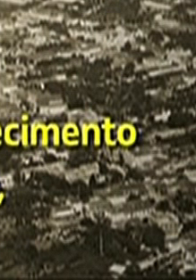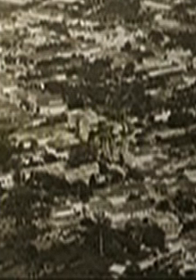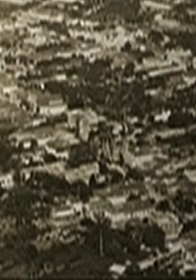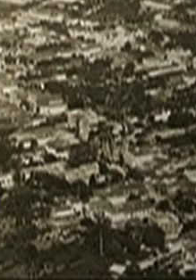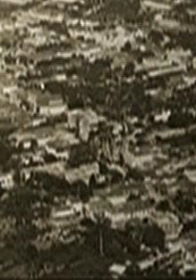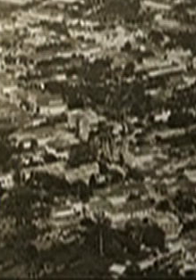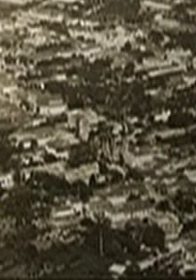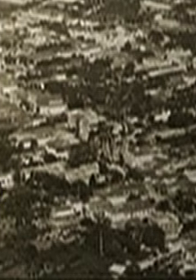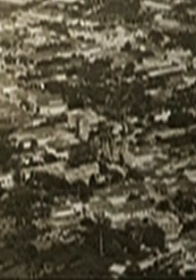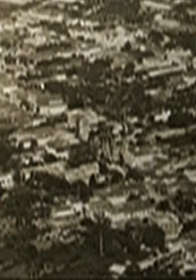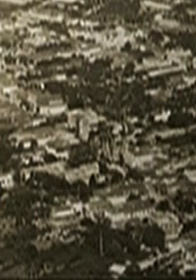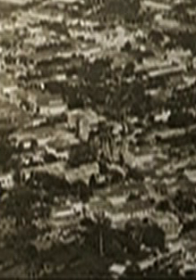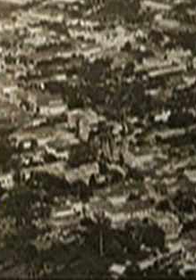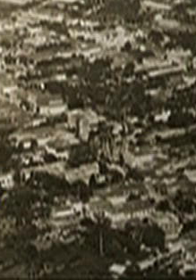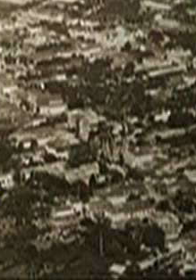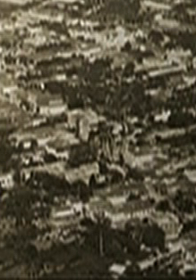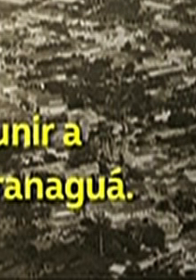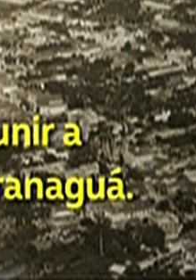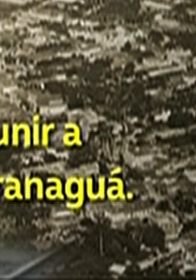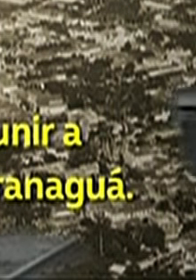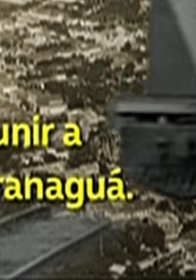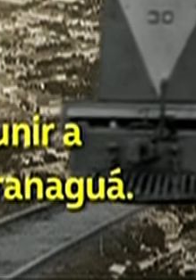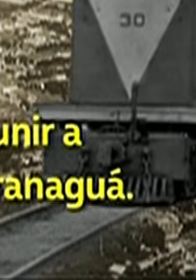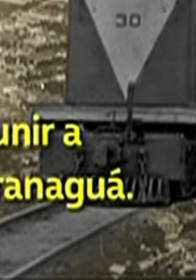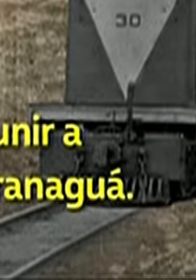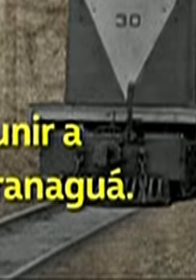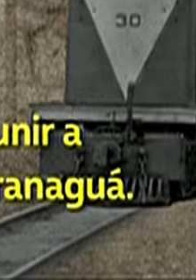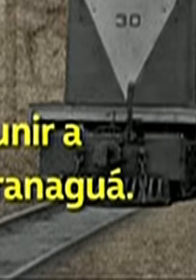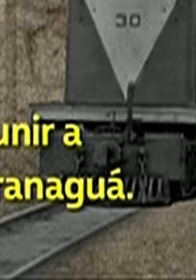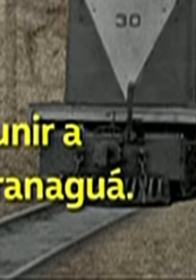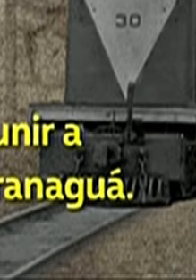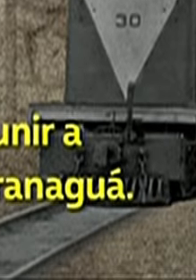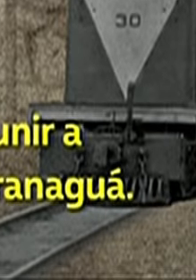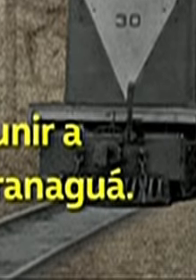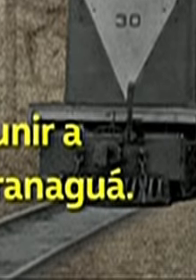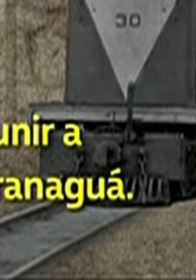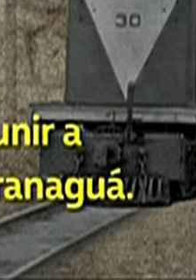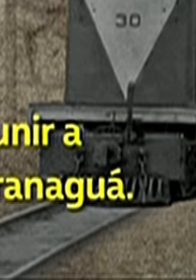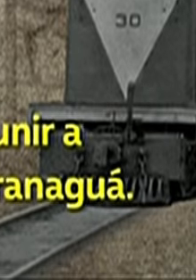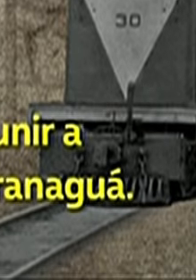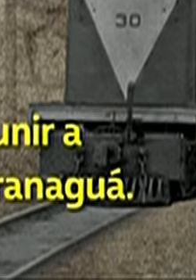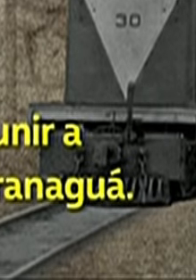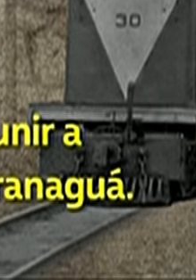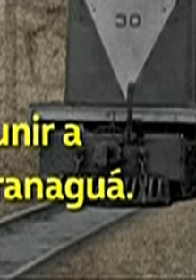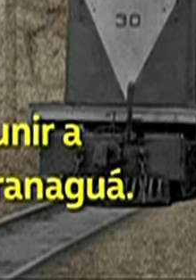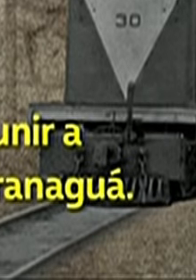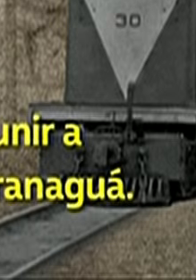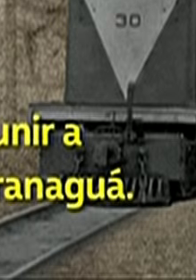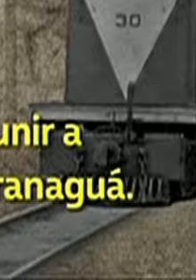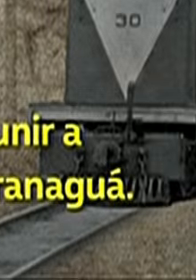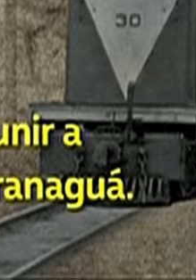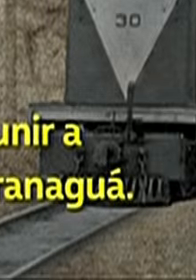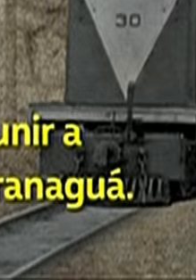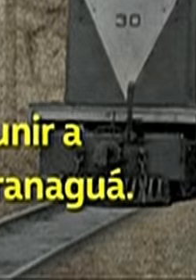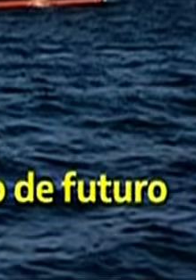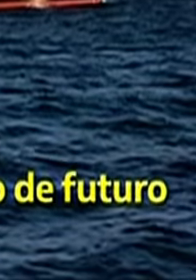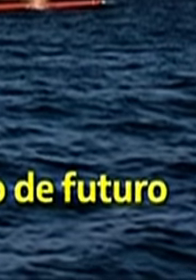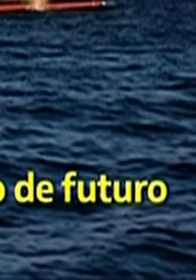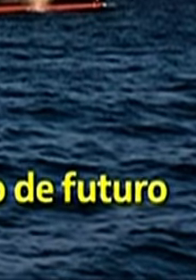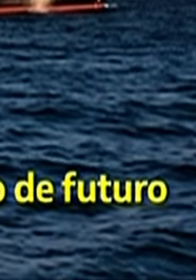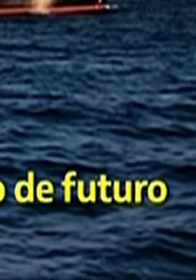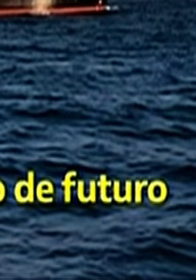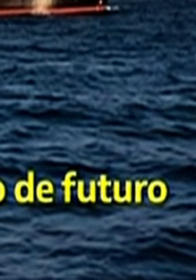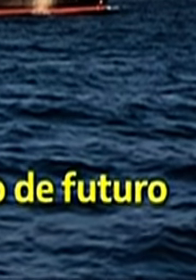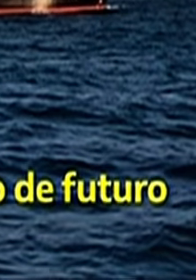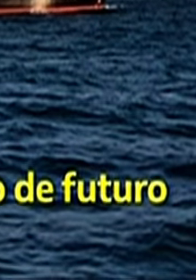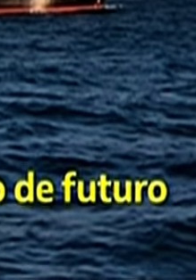Janeiro, então capital do Império, e construiu uma ferrovia para unir a cidade de Curitiba ao porto de Paranaguá.